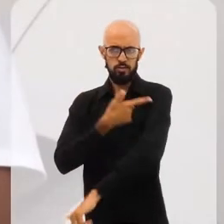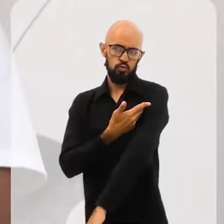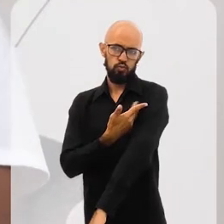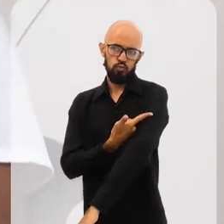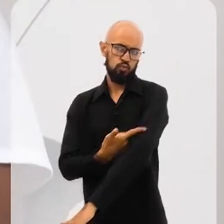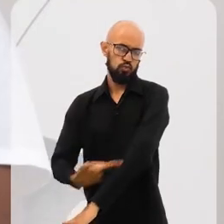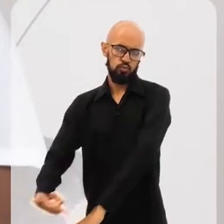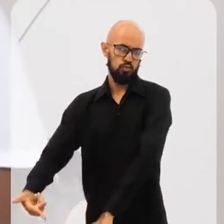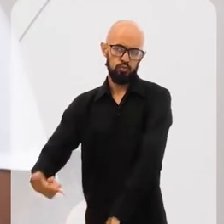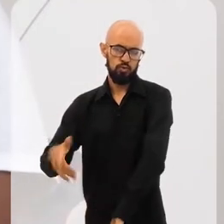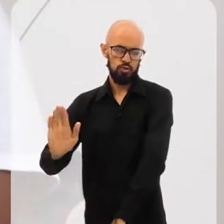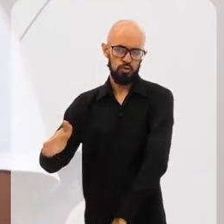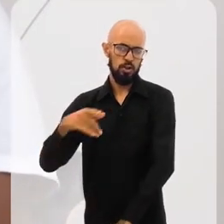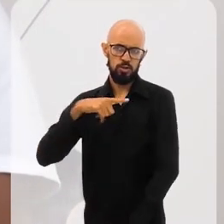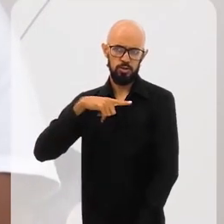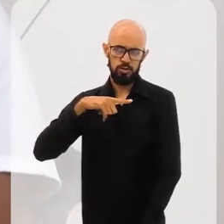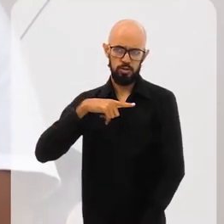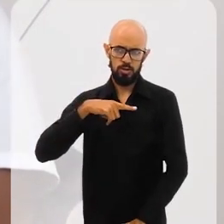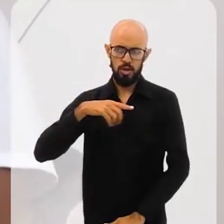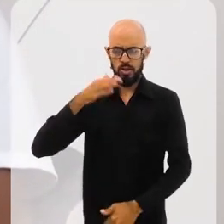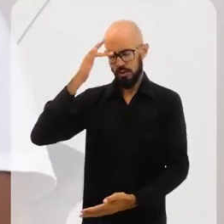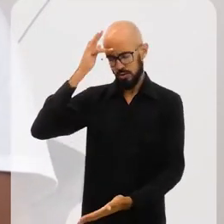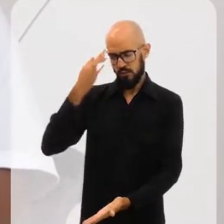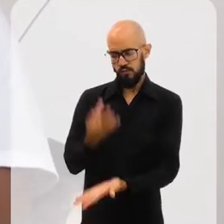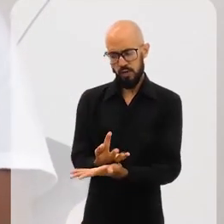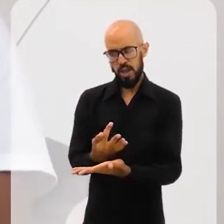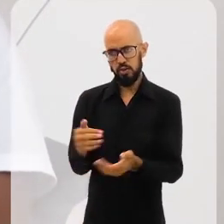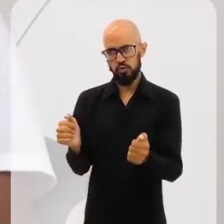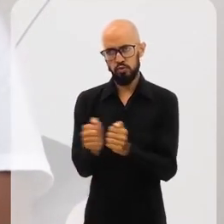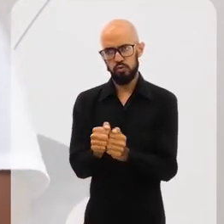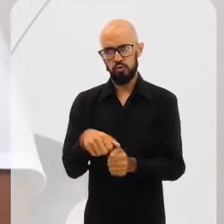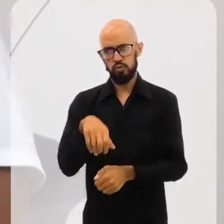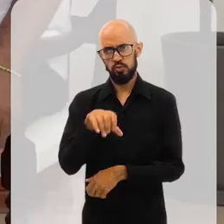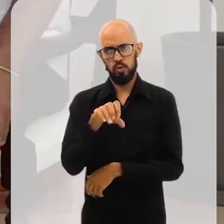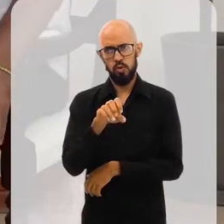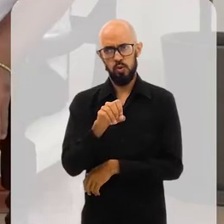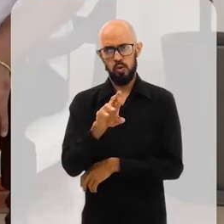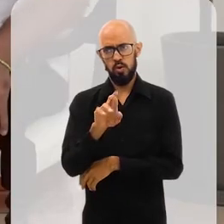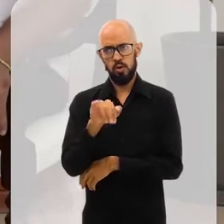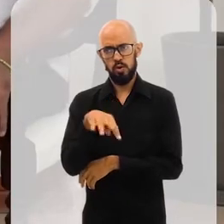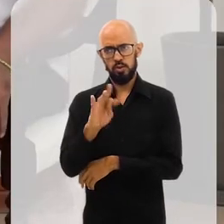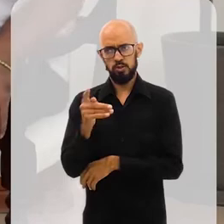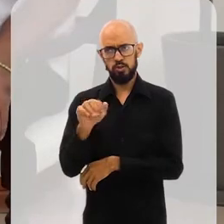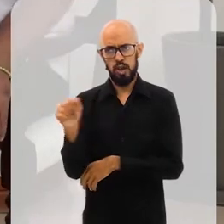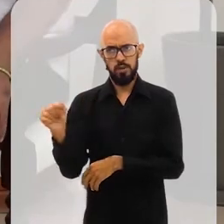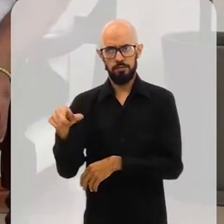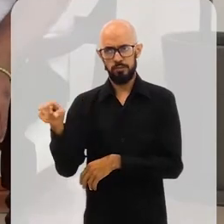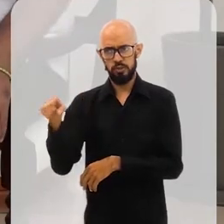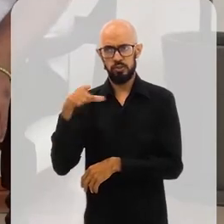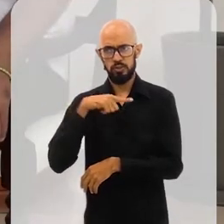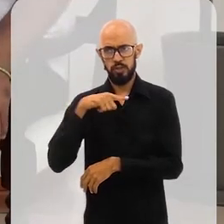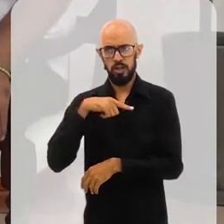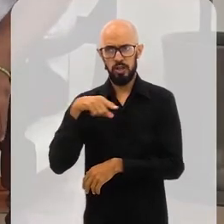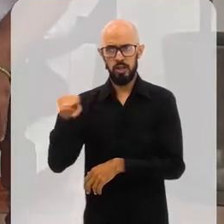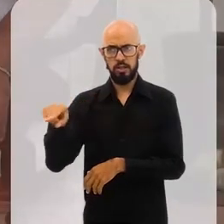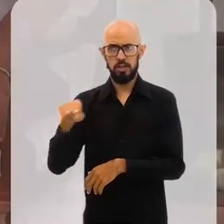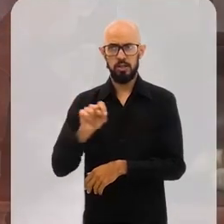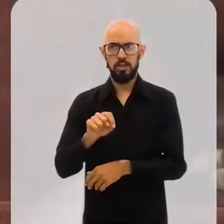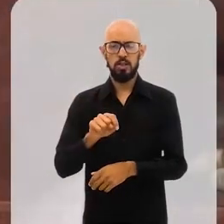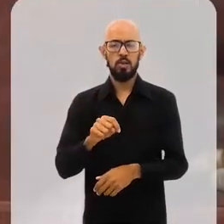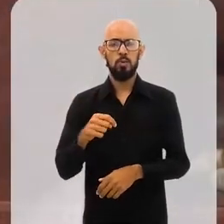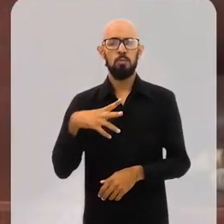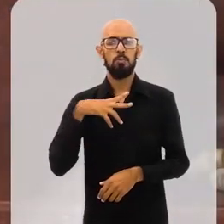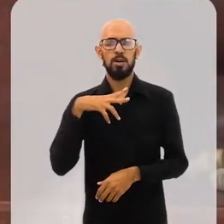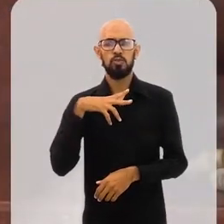essa cultura que a gente já Certo. carrega e preenchida de fé, né, nos nossos orixás. Mas, na verdade, aqui a gente sim tem um orixá